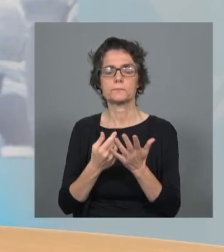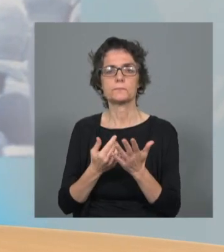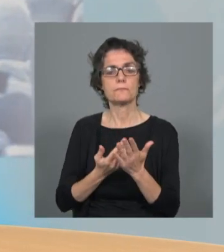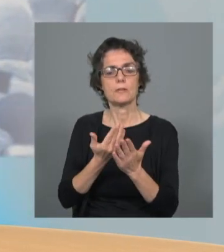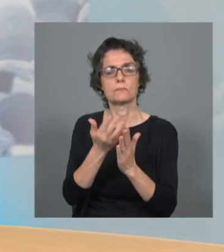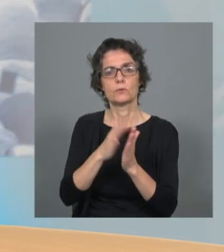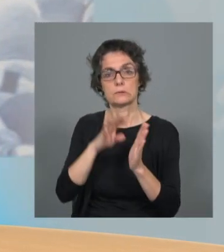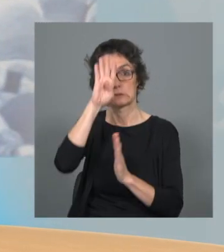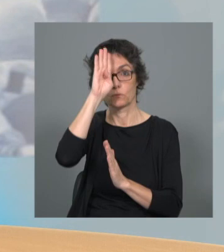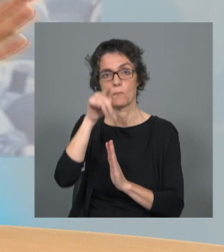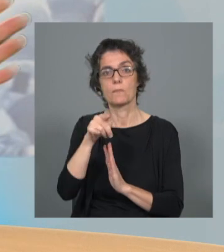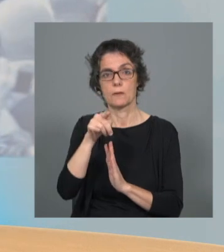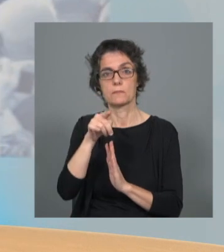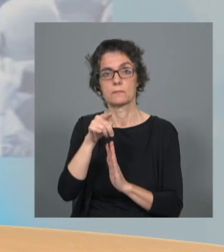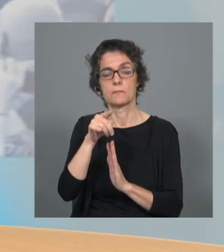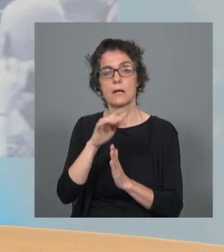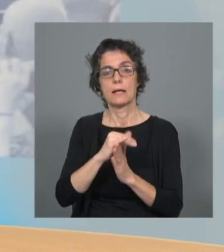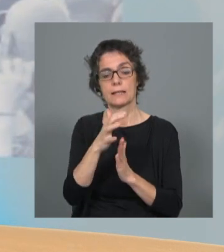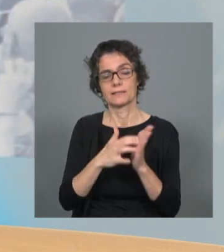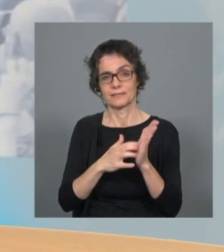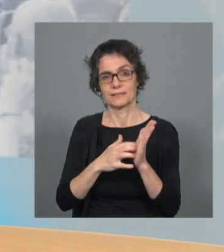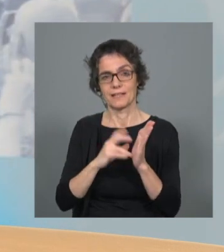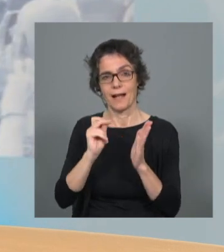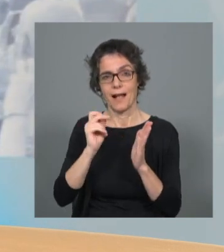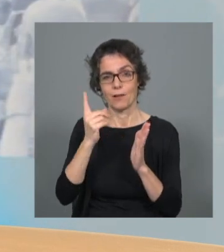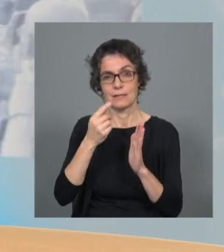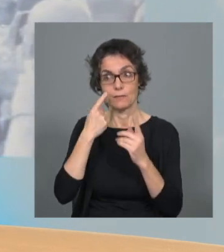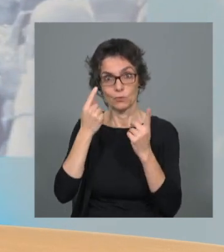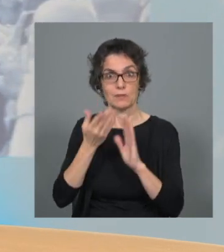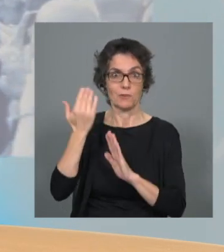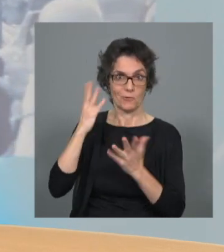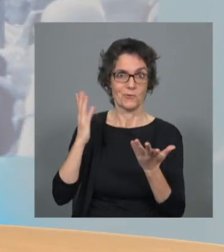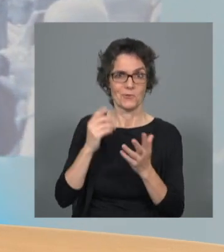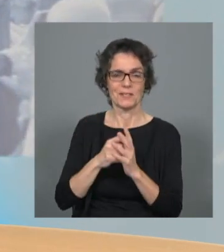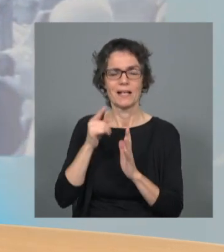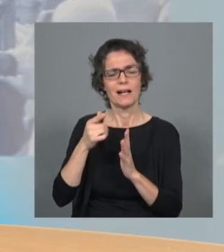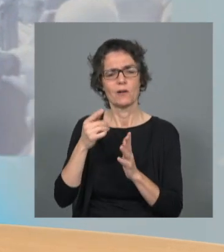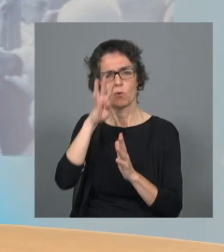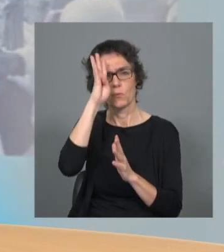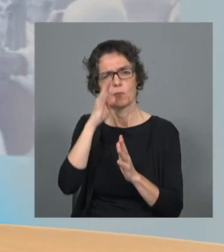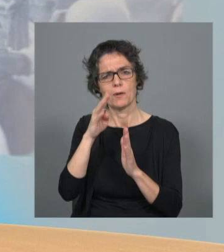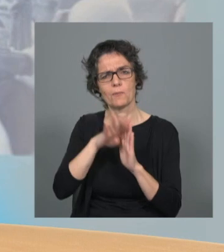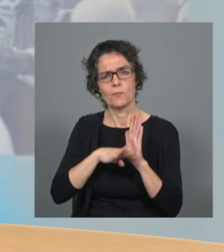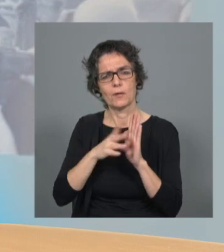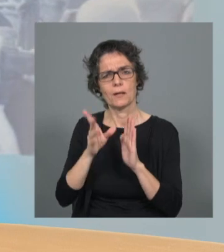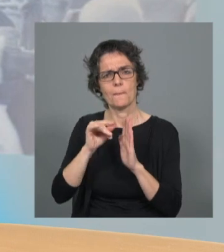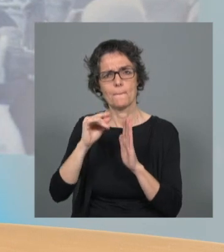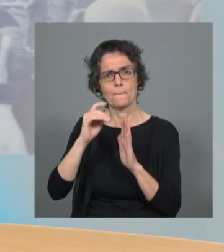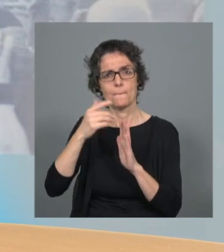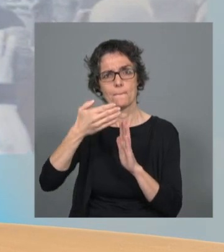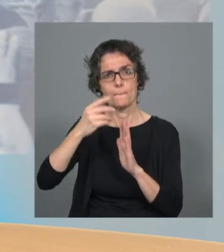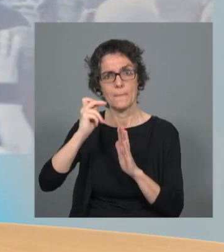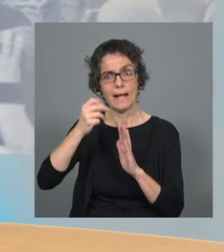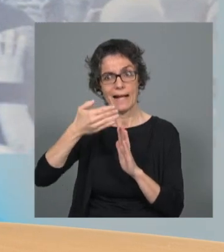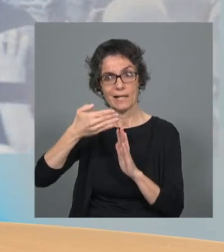Papa. A encíclica já lá vão 6 anos, né, que foi publicada. O Papa apresentou agora um programa para mais 7. Quer